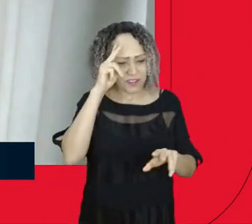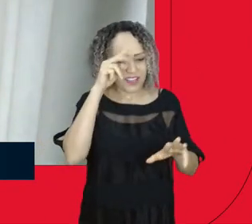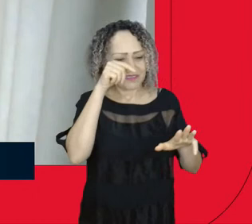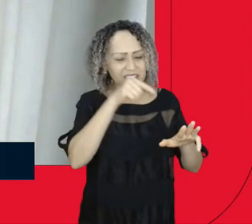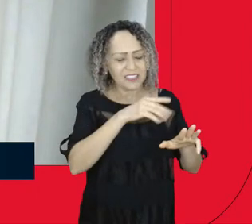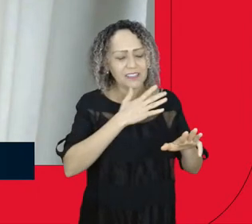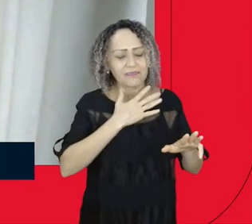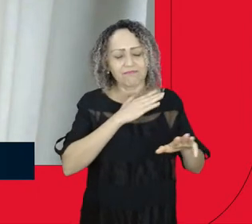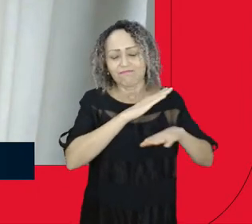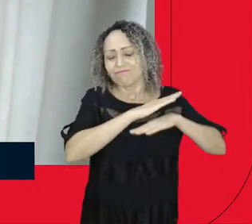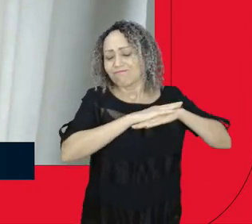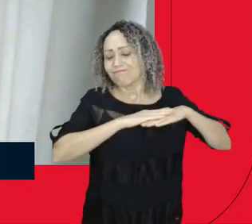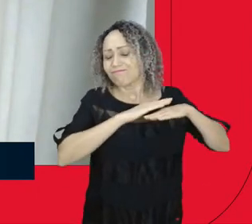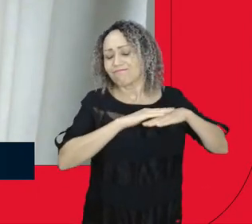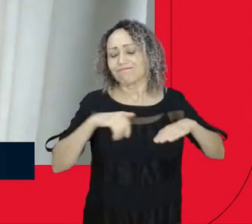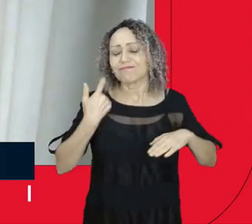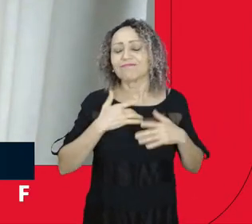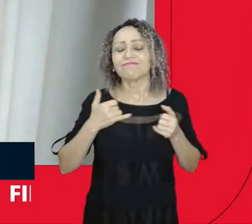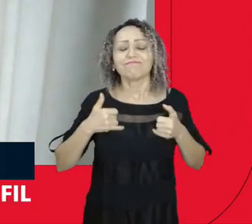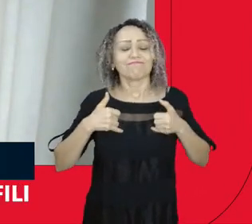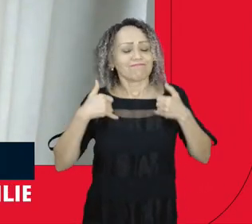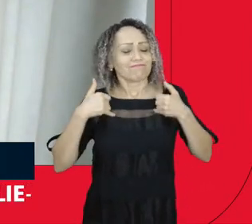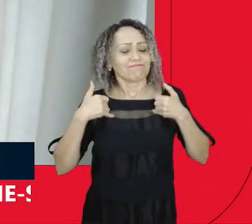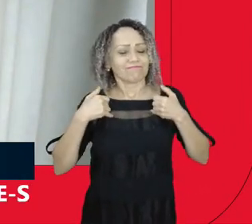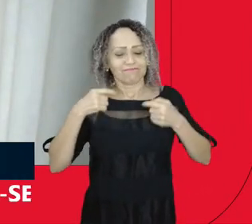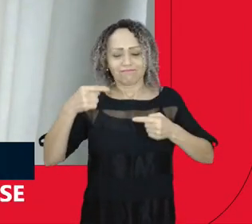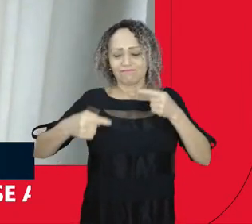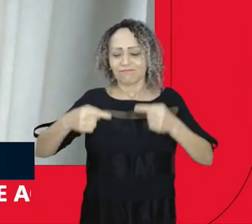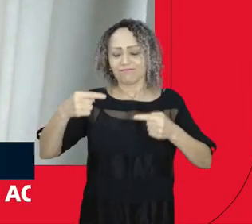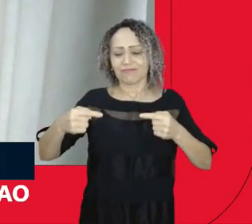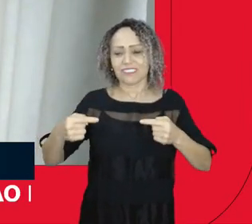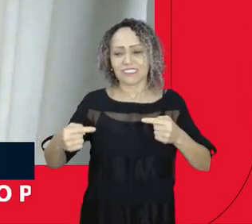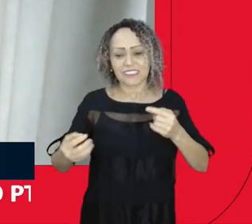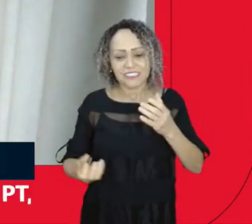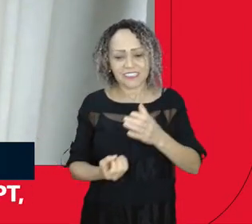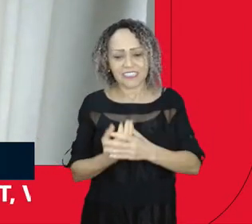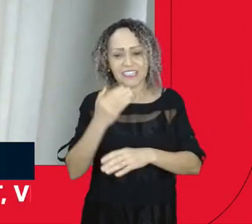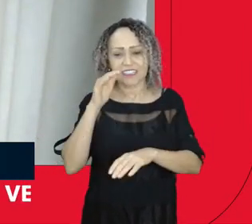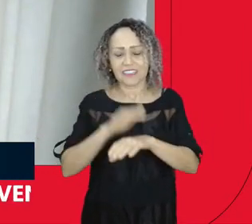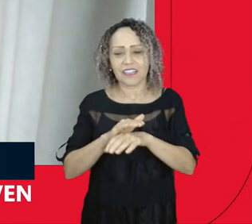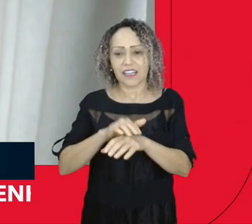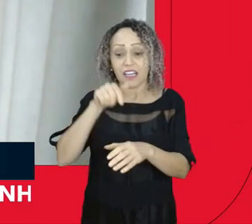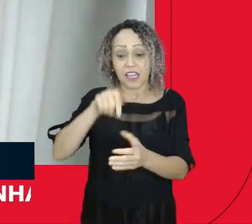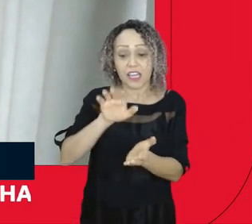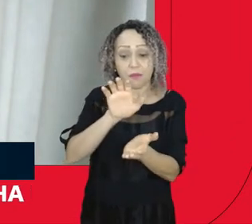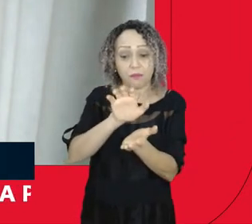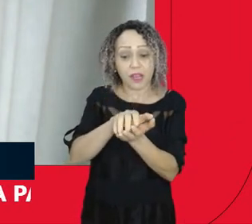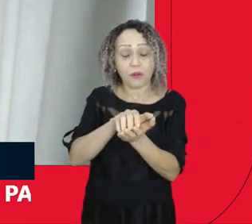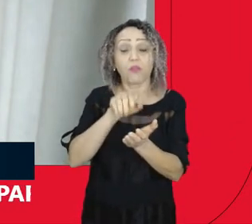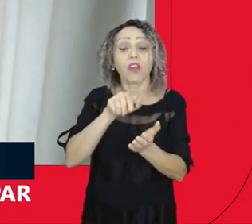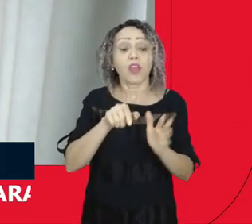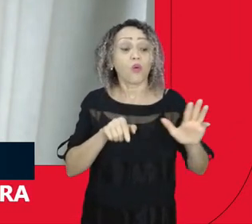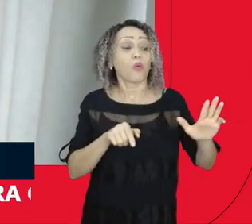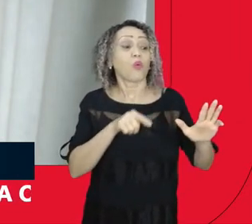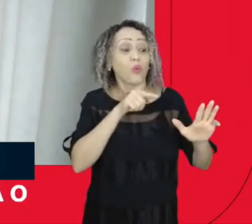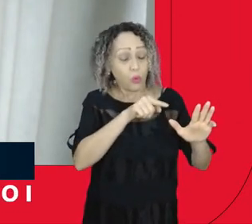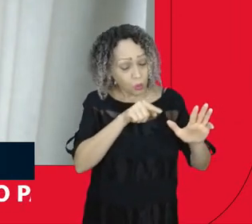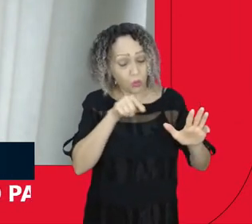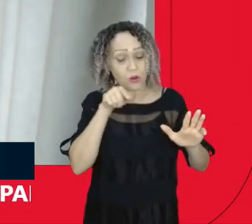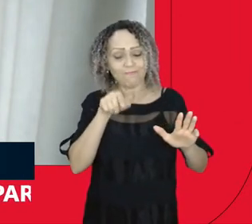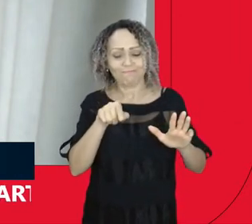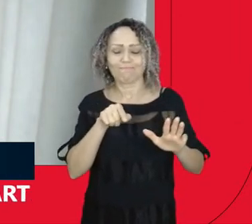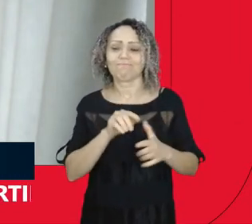mostrar com muito orgulho das políticas implementadas aqui no estado, né, pelo presidente Lula. E